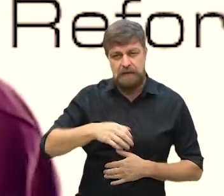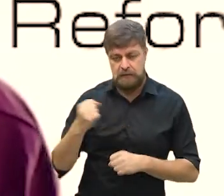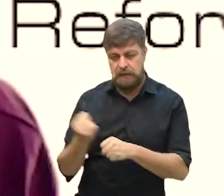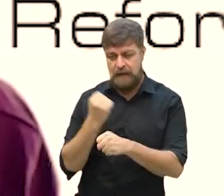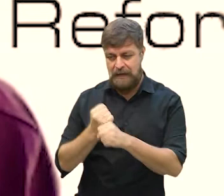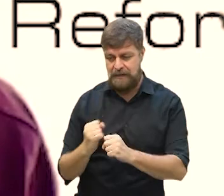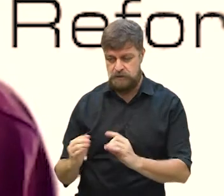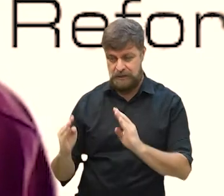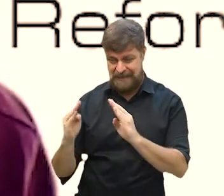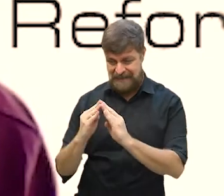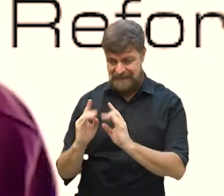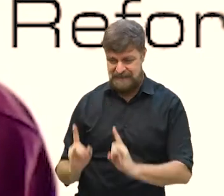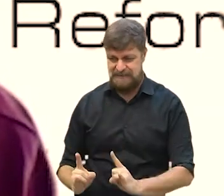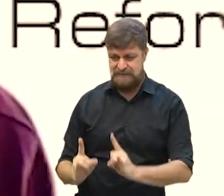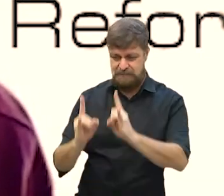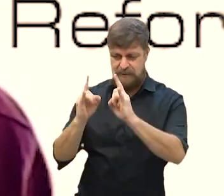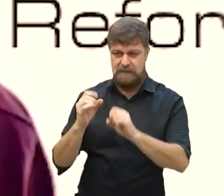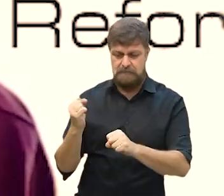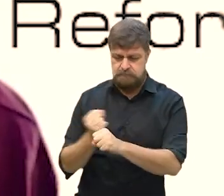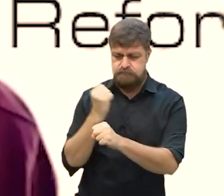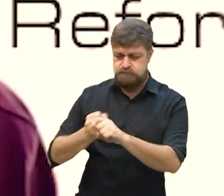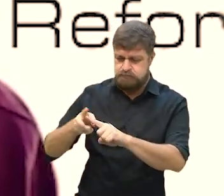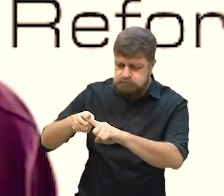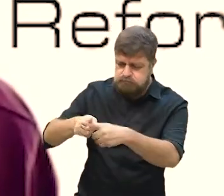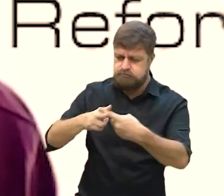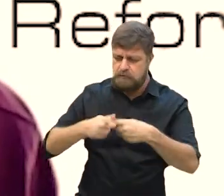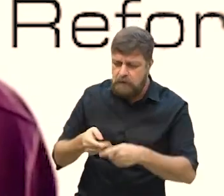de construção de casas e reformas, né?